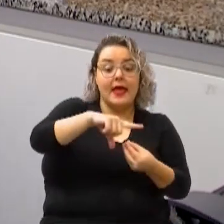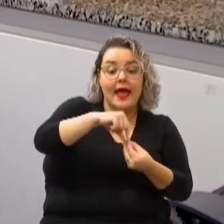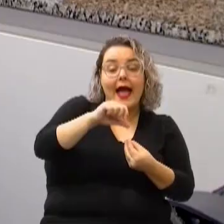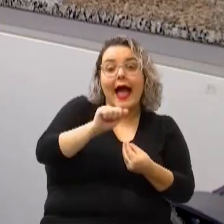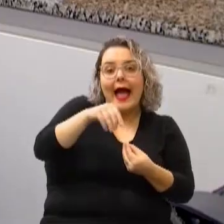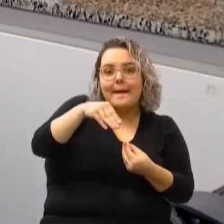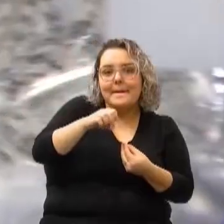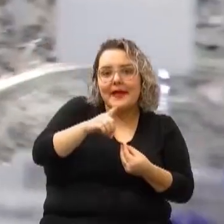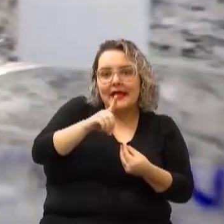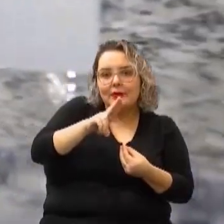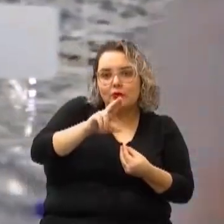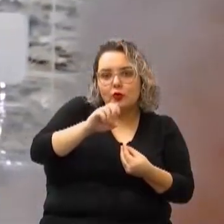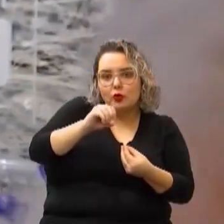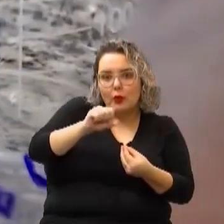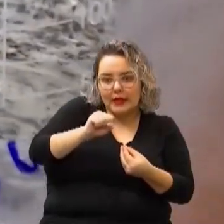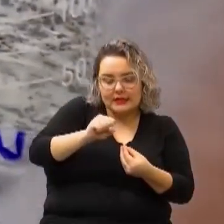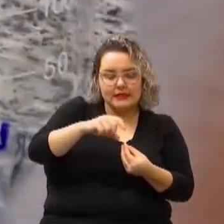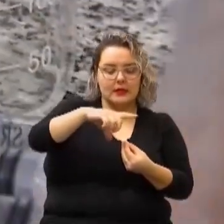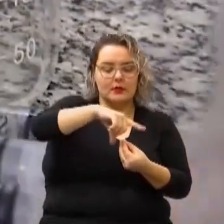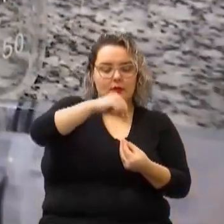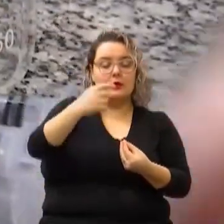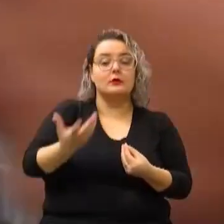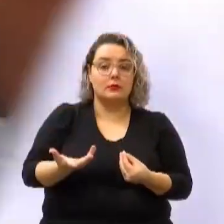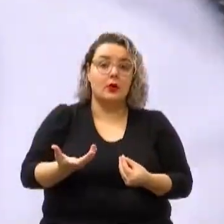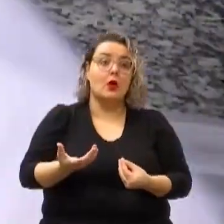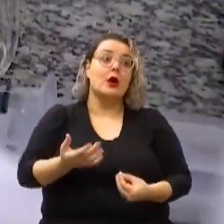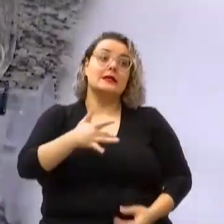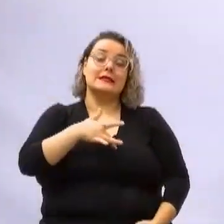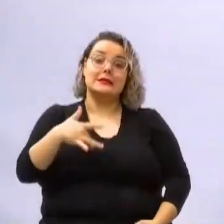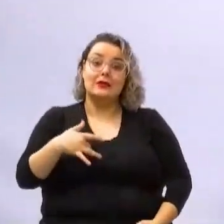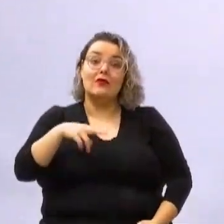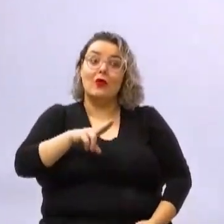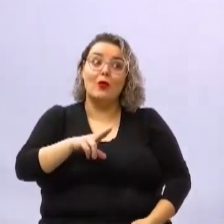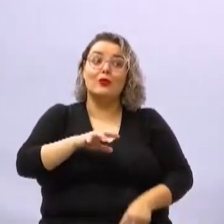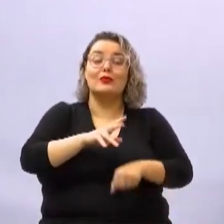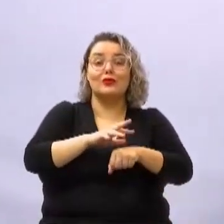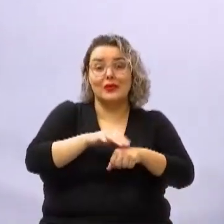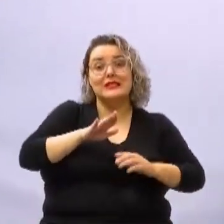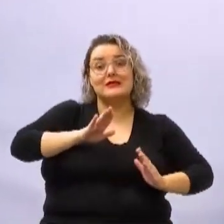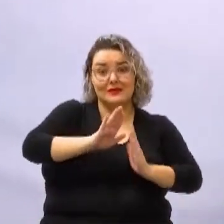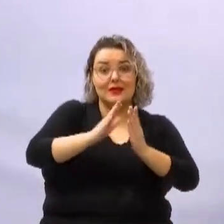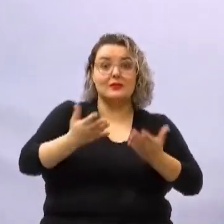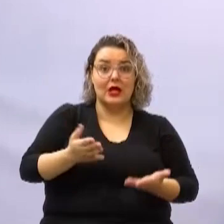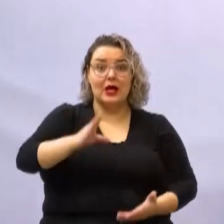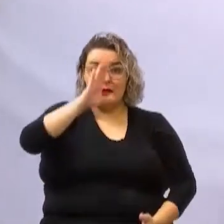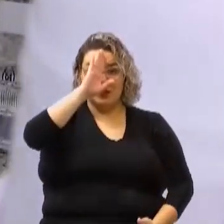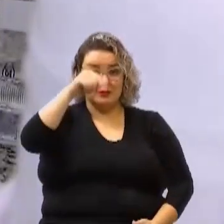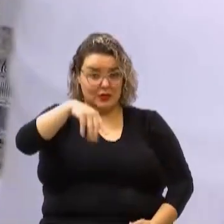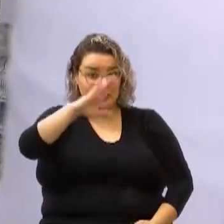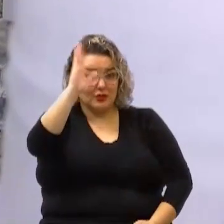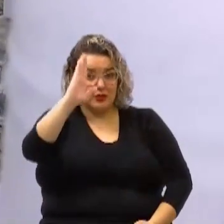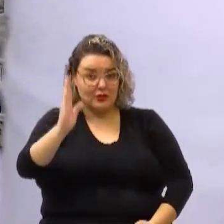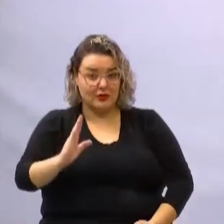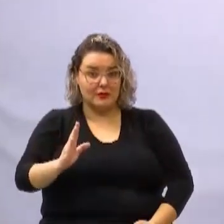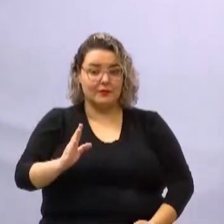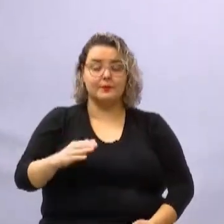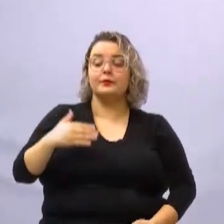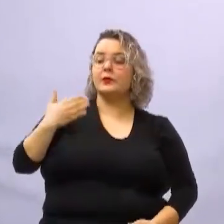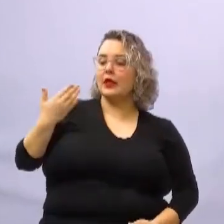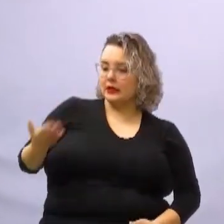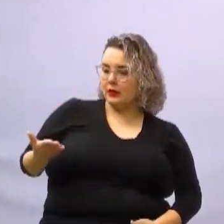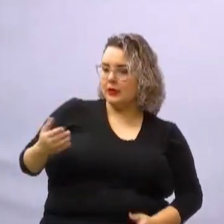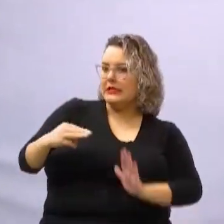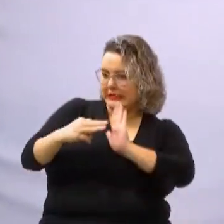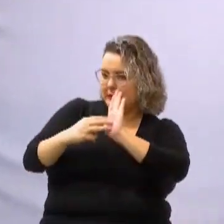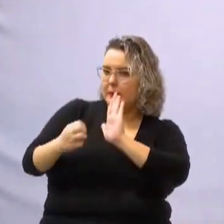amêndoas com saudável ou com alguns tipos de doença que enfrentamos hoje, principalmente aqui no Brasil.